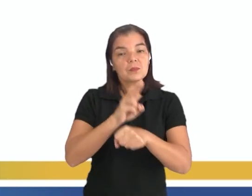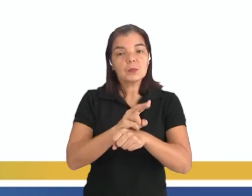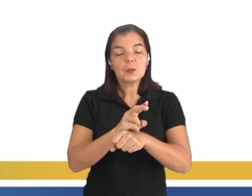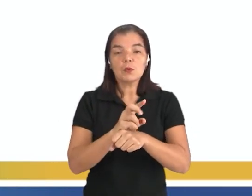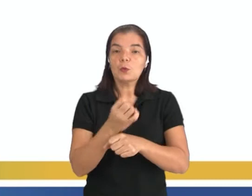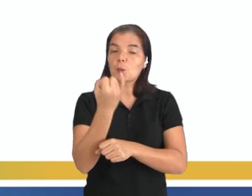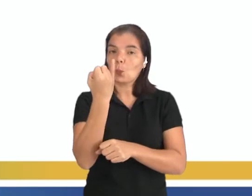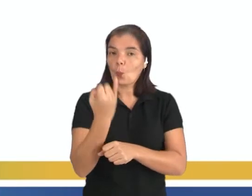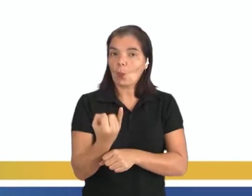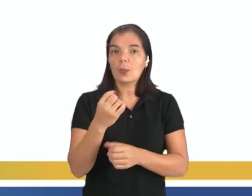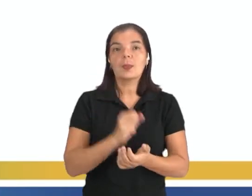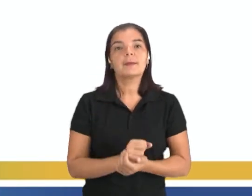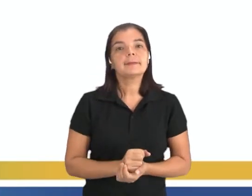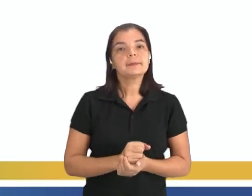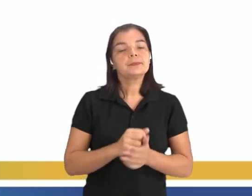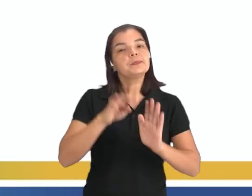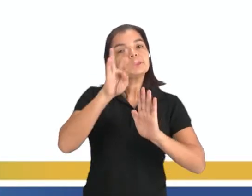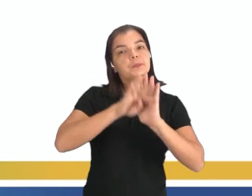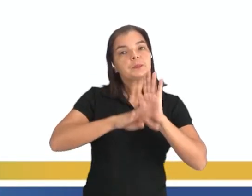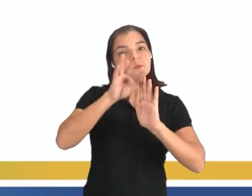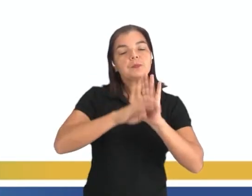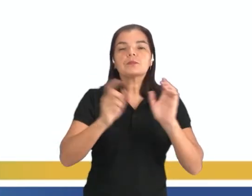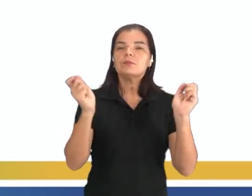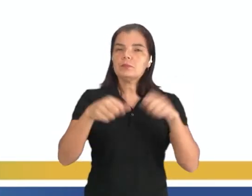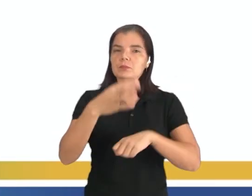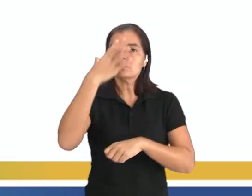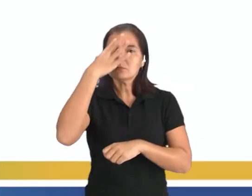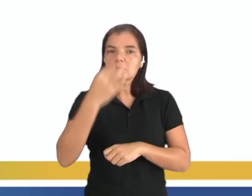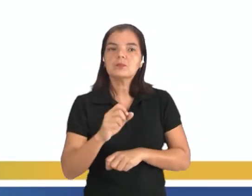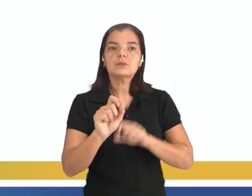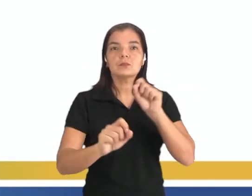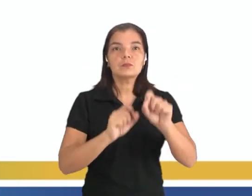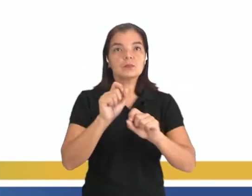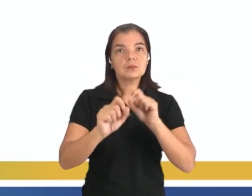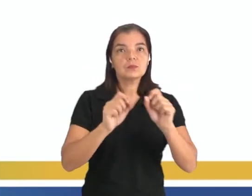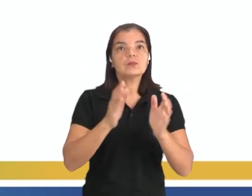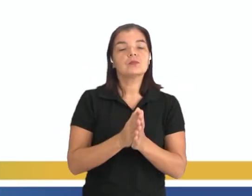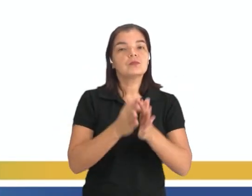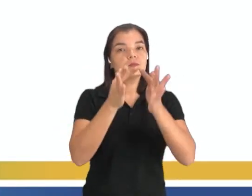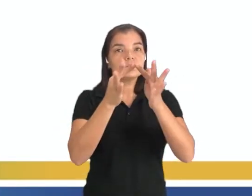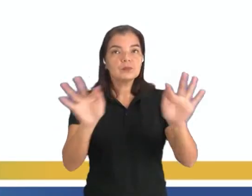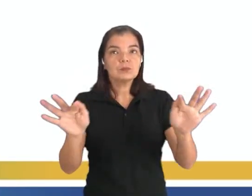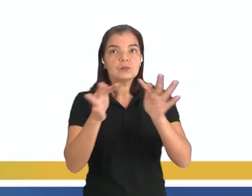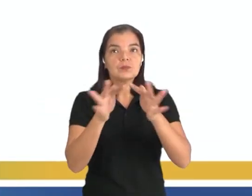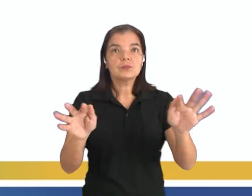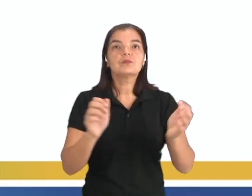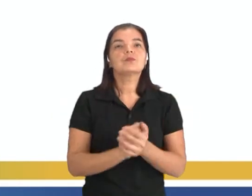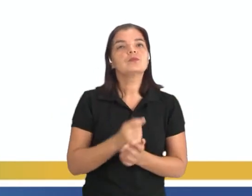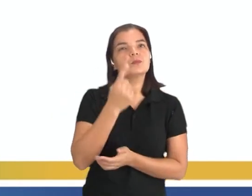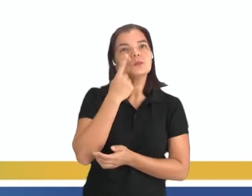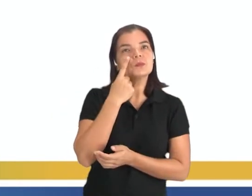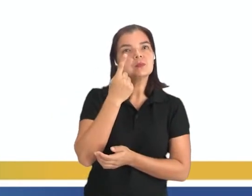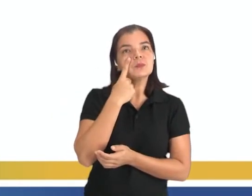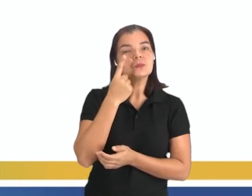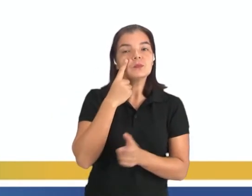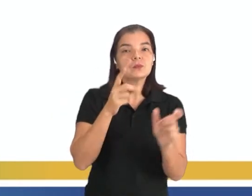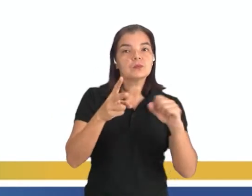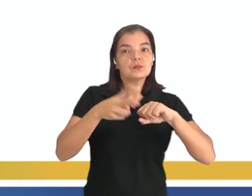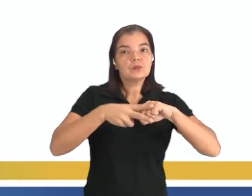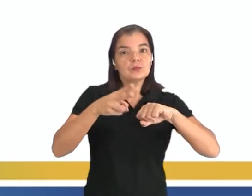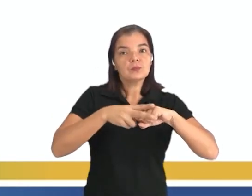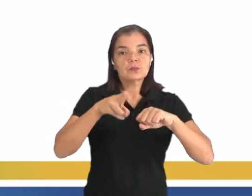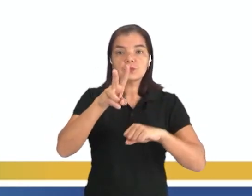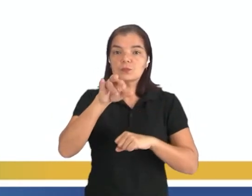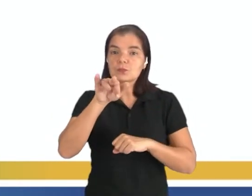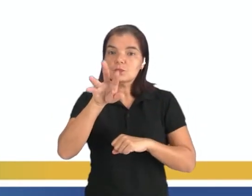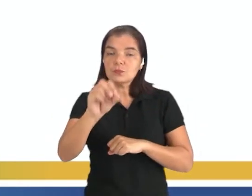palito. Sobre esse trecho, podemos afirmar que se trata de uma oração. Observem o verbo,